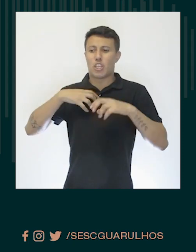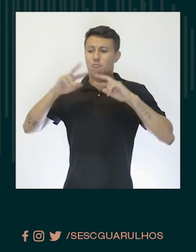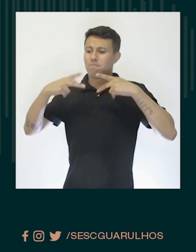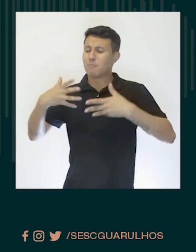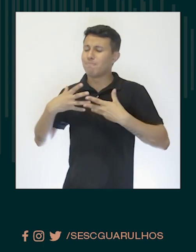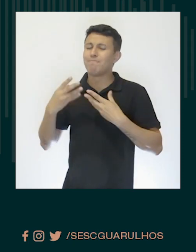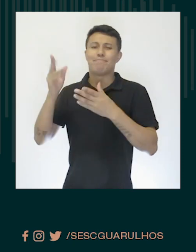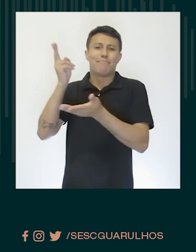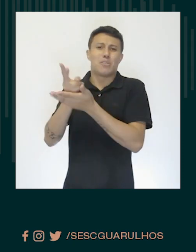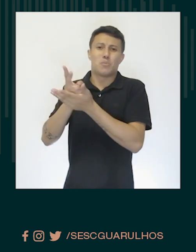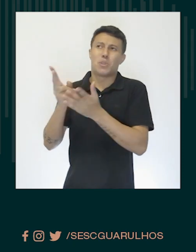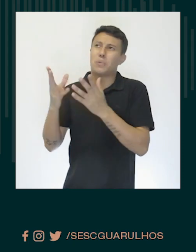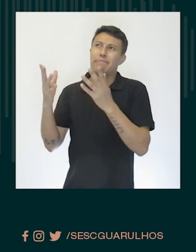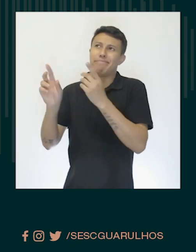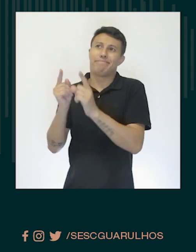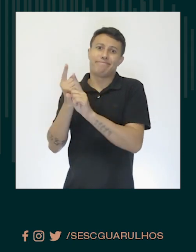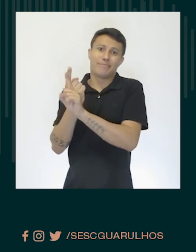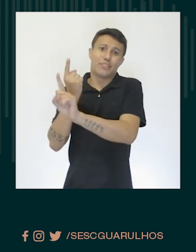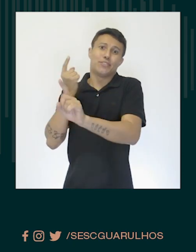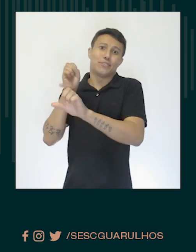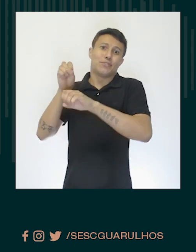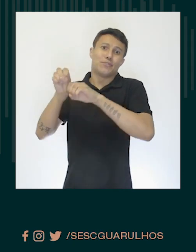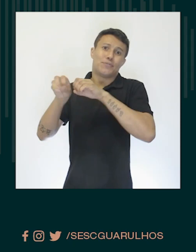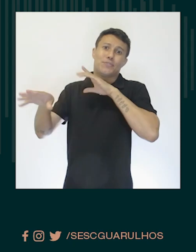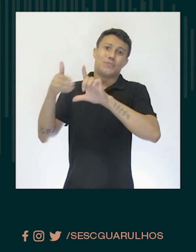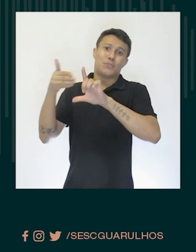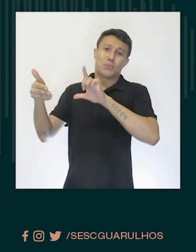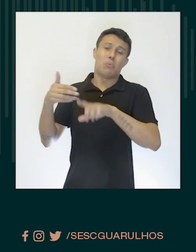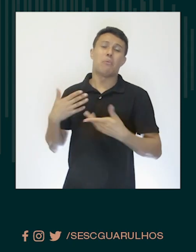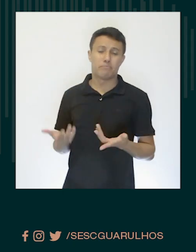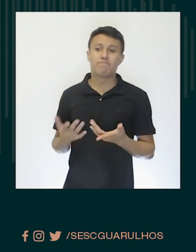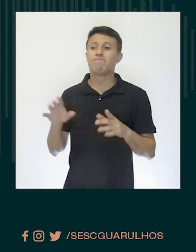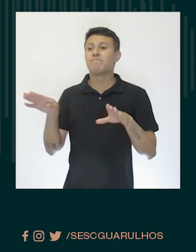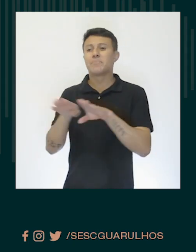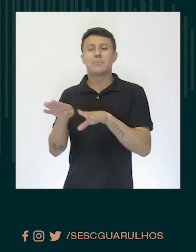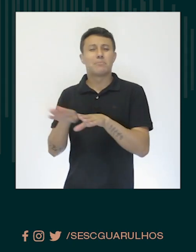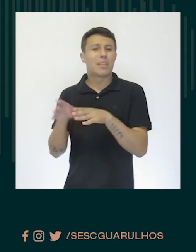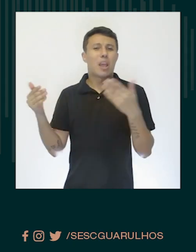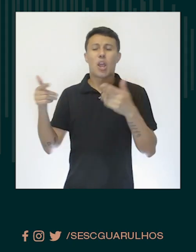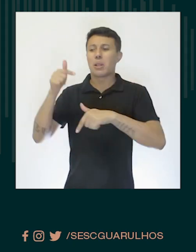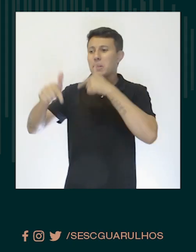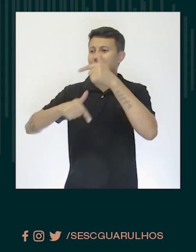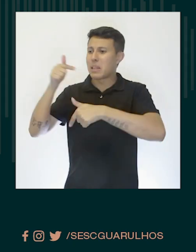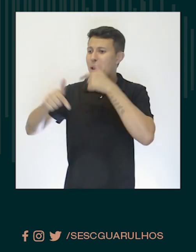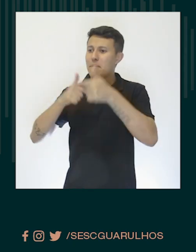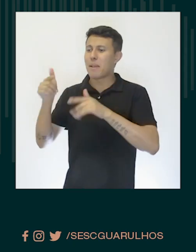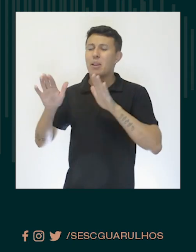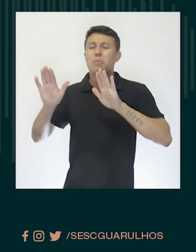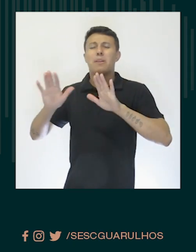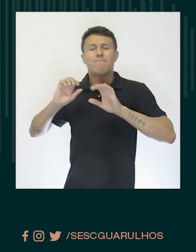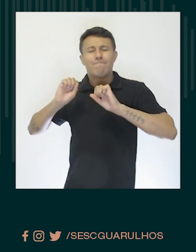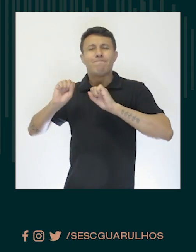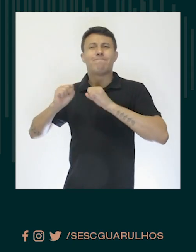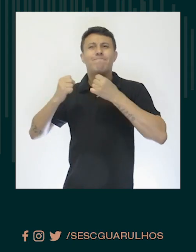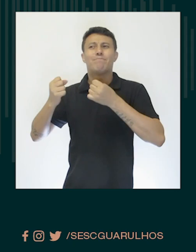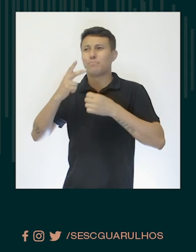virtual. Eu também tenho também realizado trabalhos, mas acaba que não se ficam